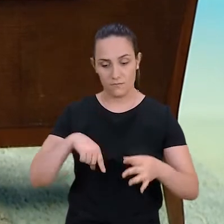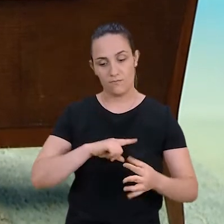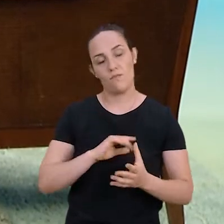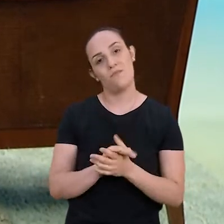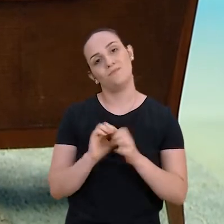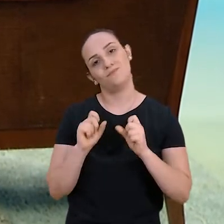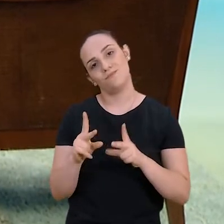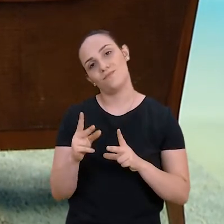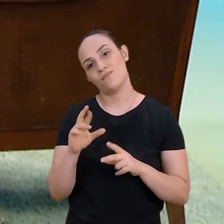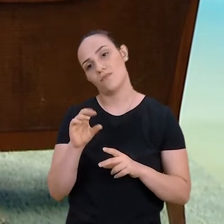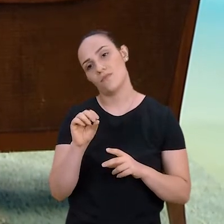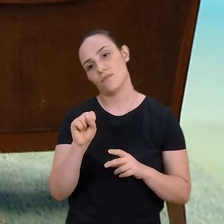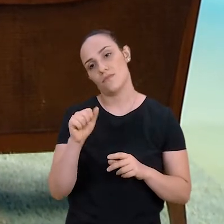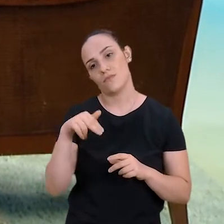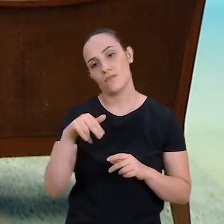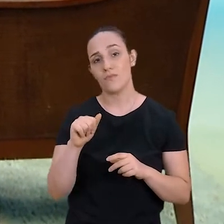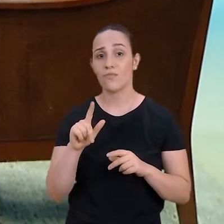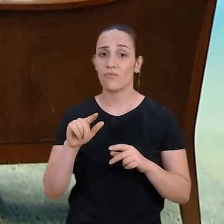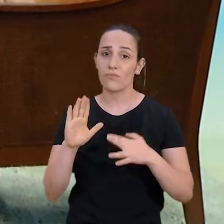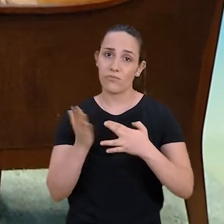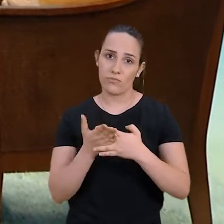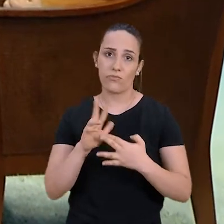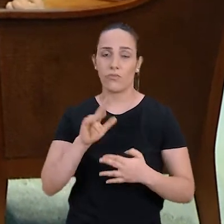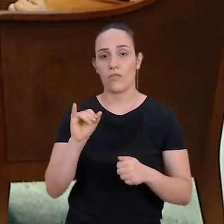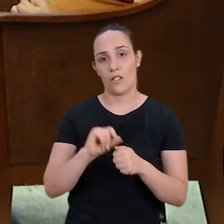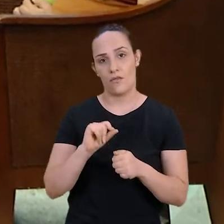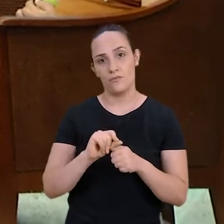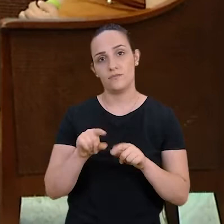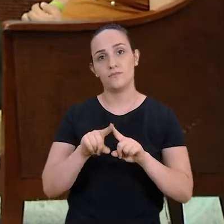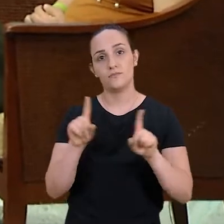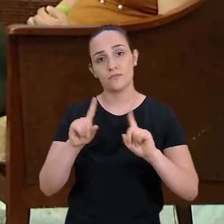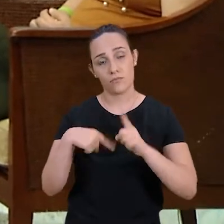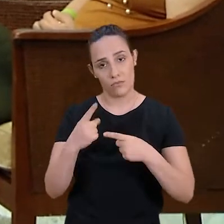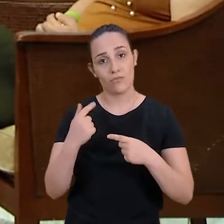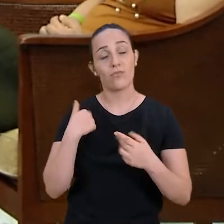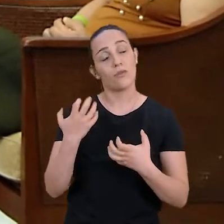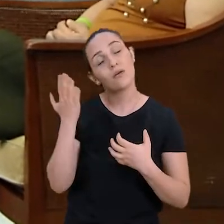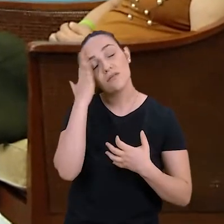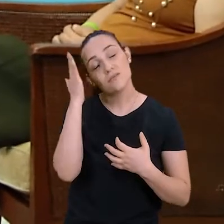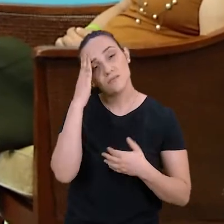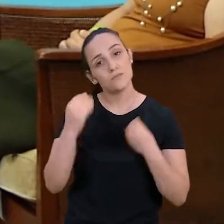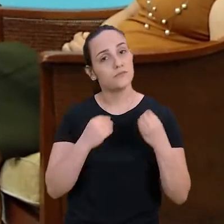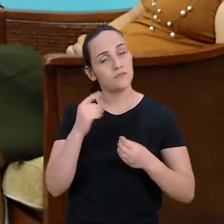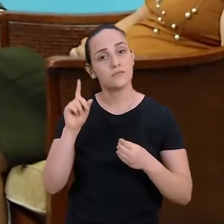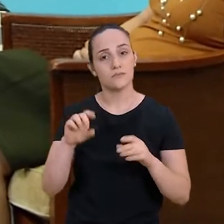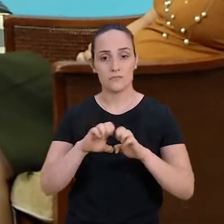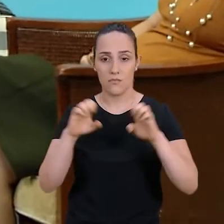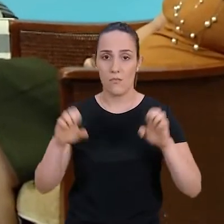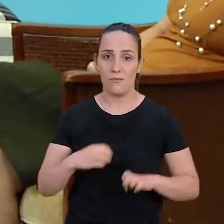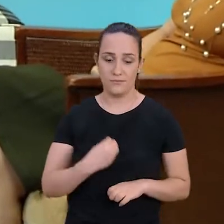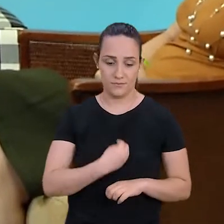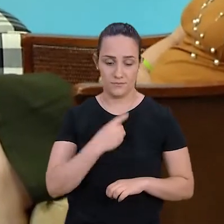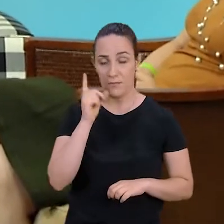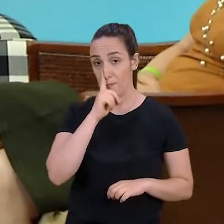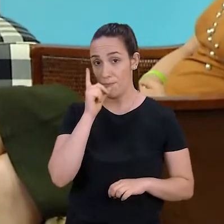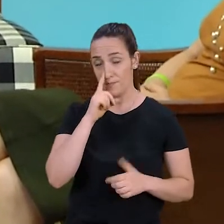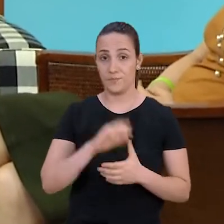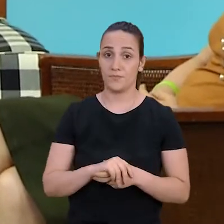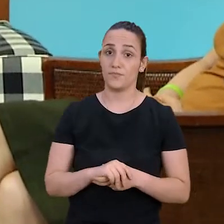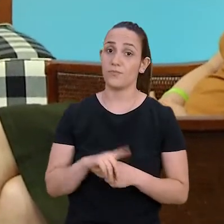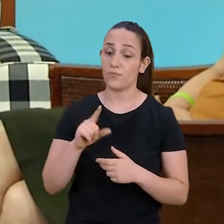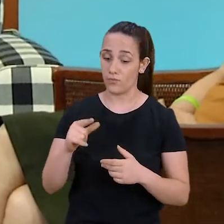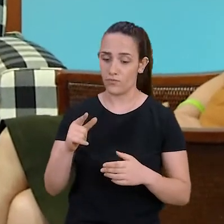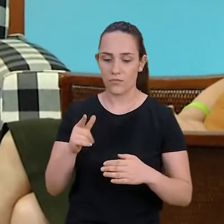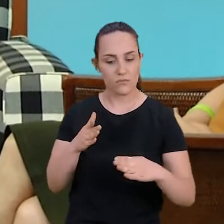interromper rapidamente, a gente vai ter que ir para o intervalo e eu quero saber de vocês como é que fica a estrutura da vida das mães que se